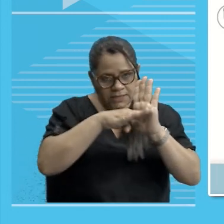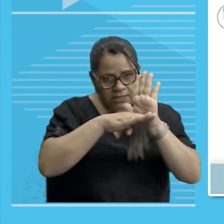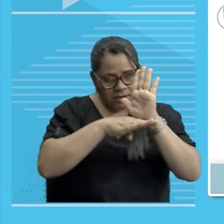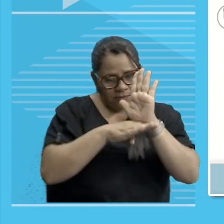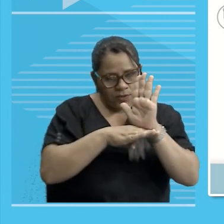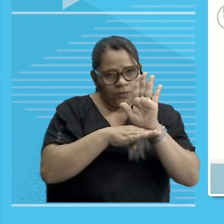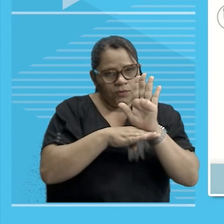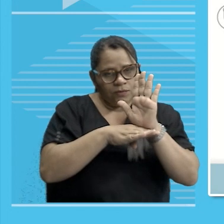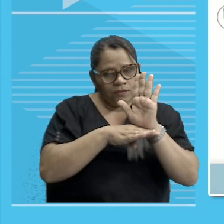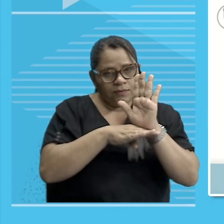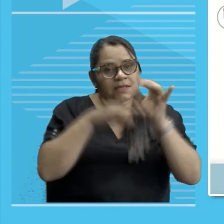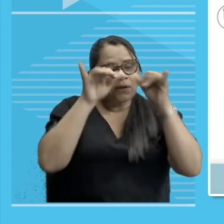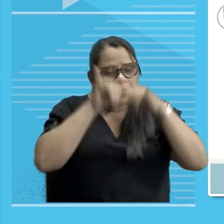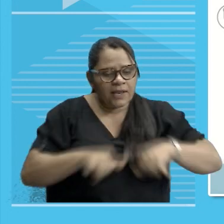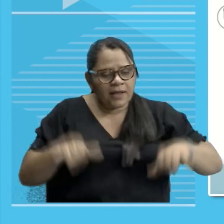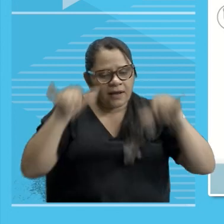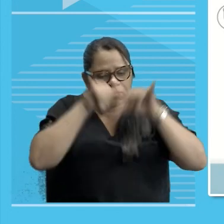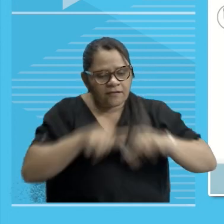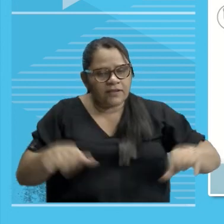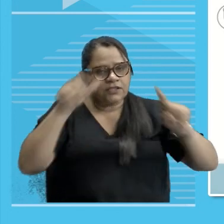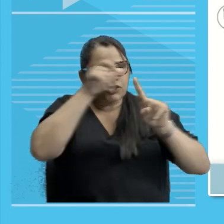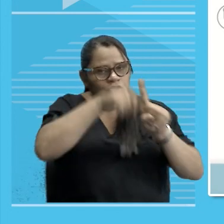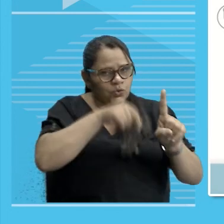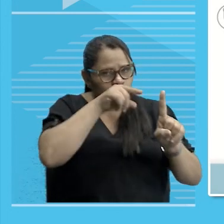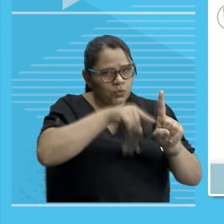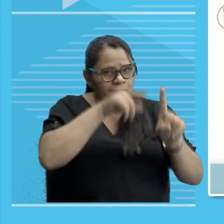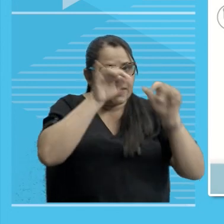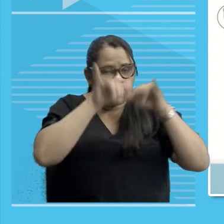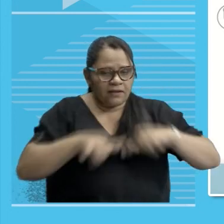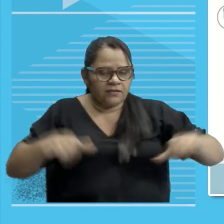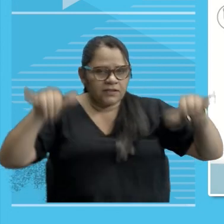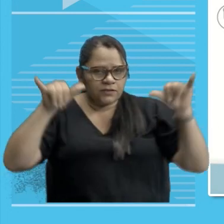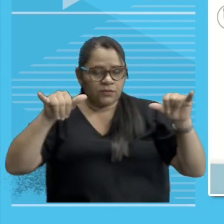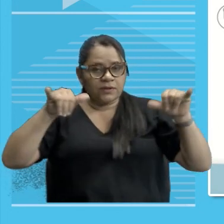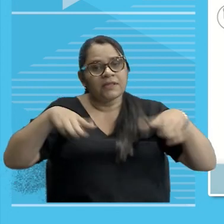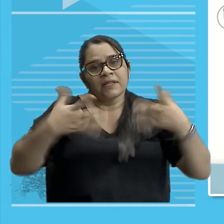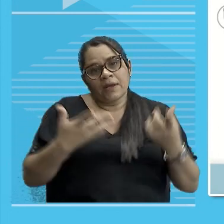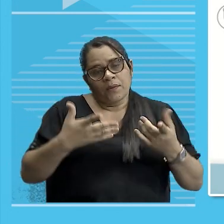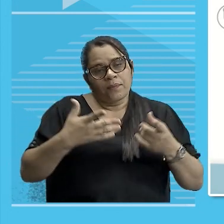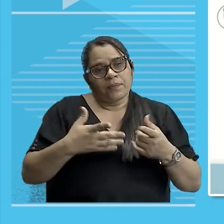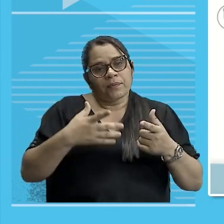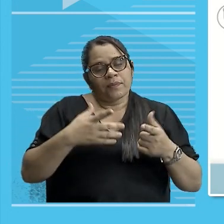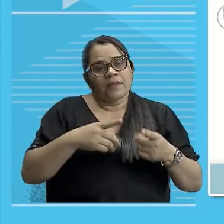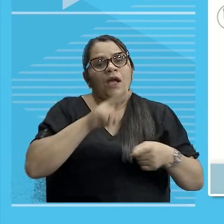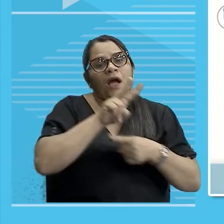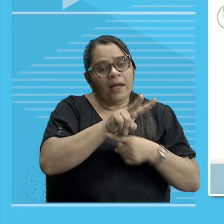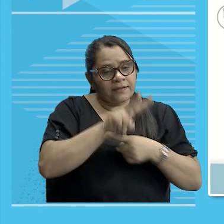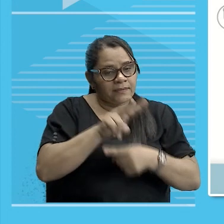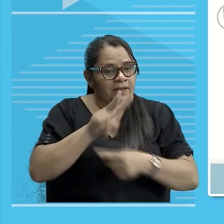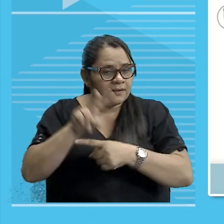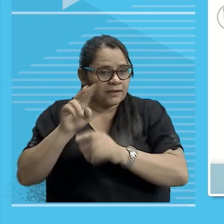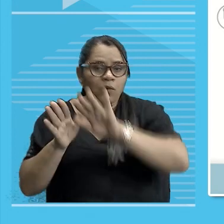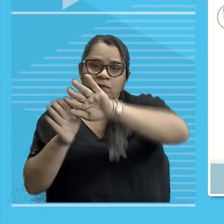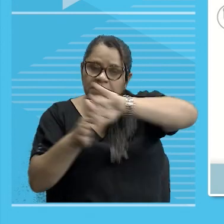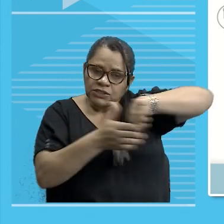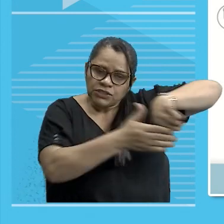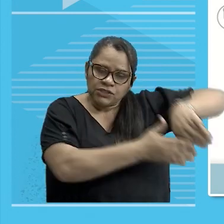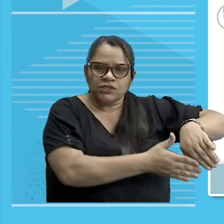ele disse olha essa questão da expressão ela vai ser deixado de lado o nosso Foco